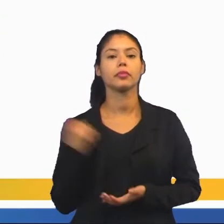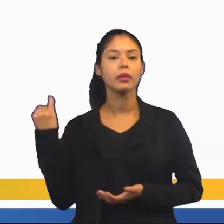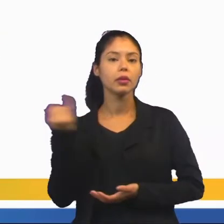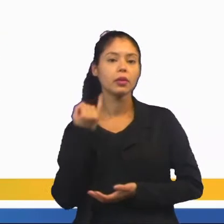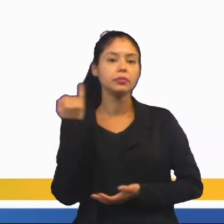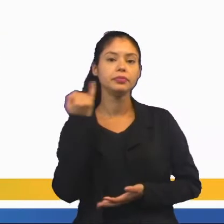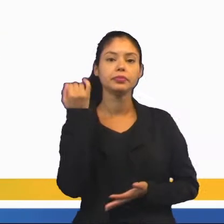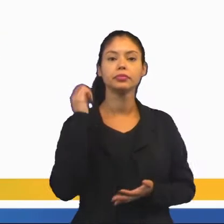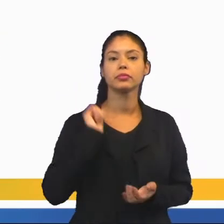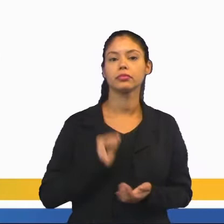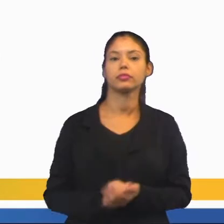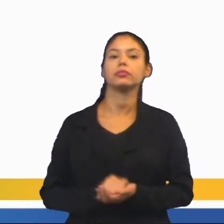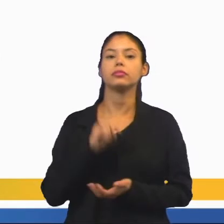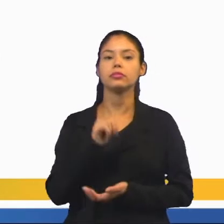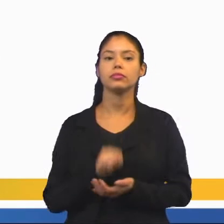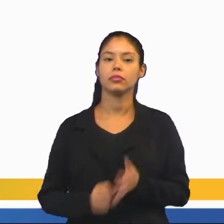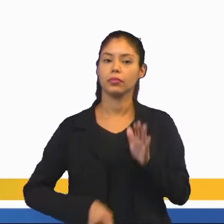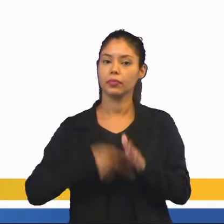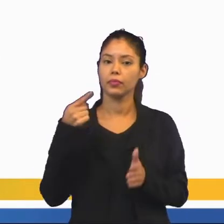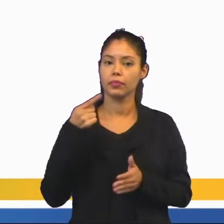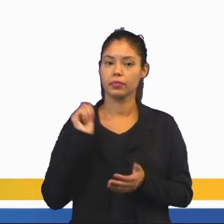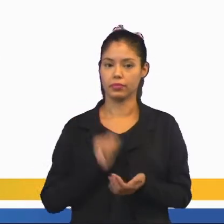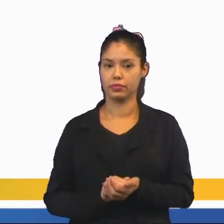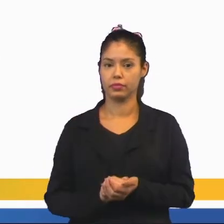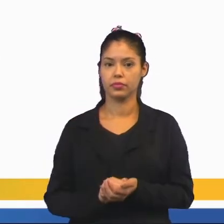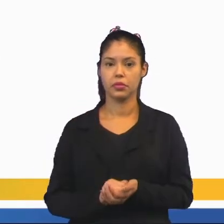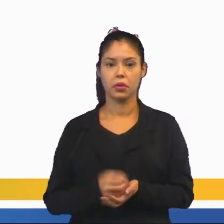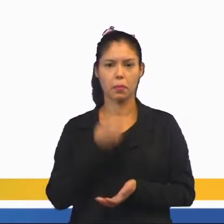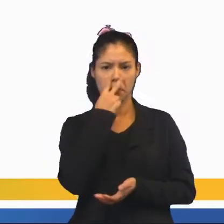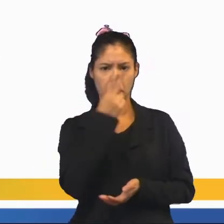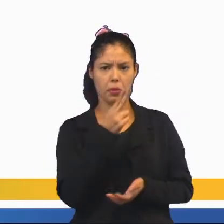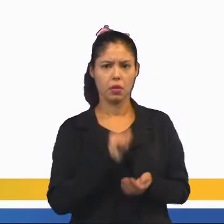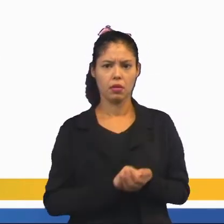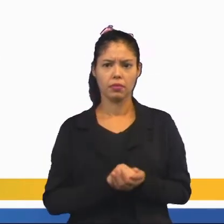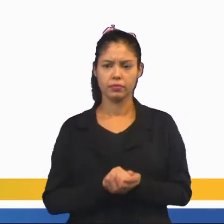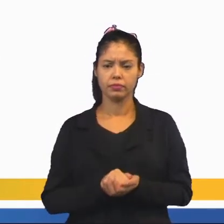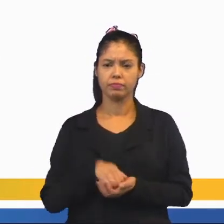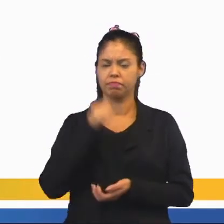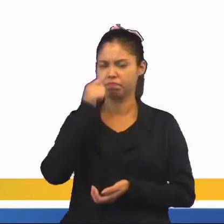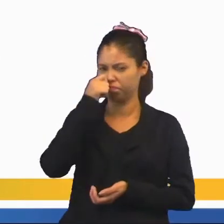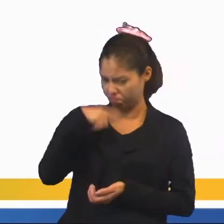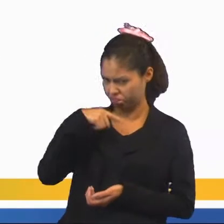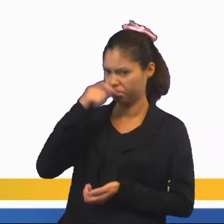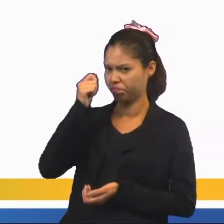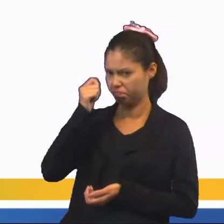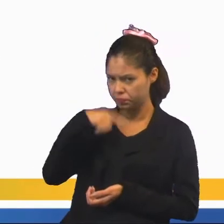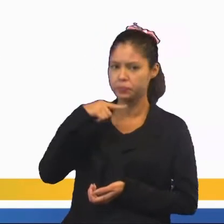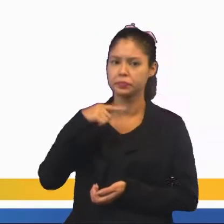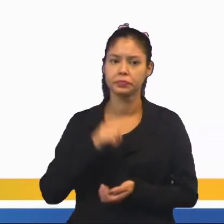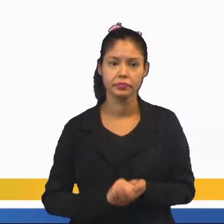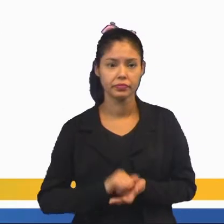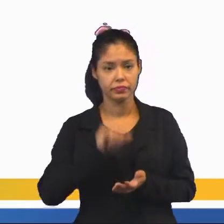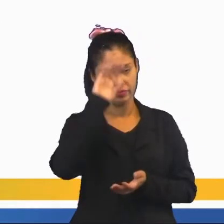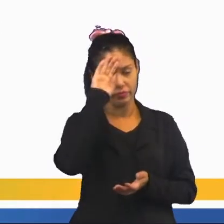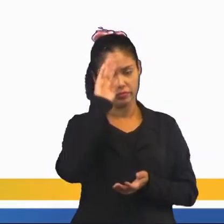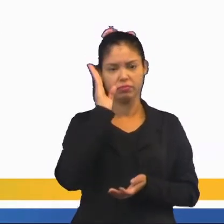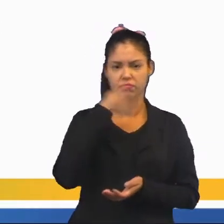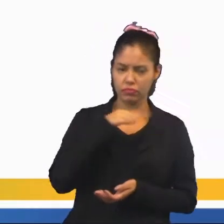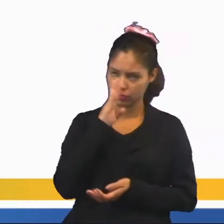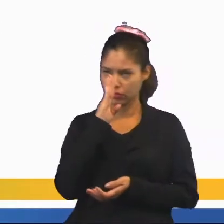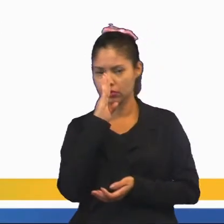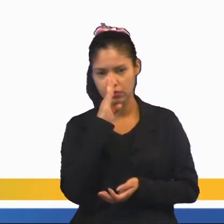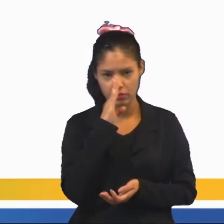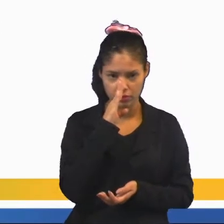Os sintomas. Os primeiros sintomas são muito parecidos com os de uma gripe, como